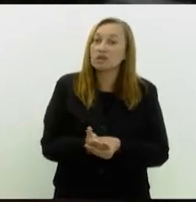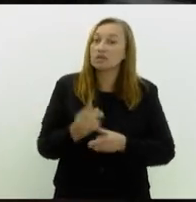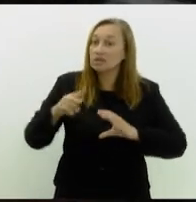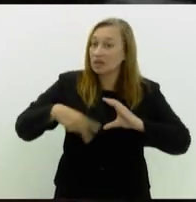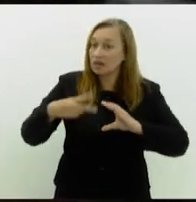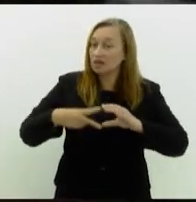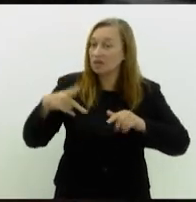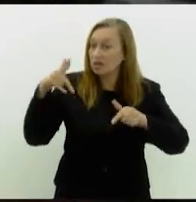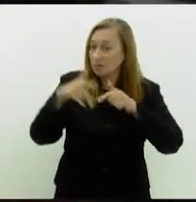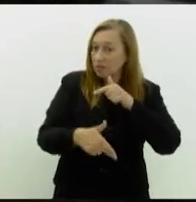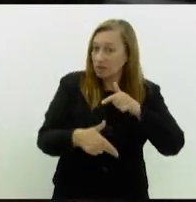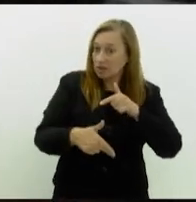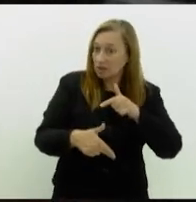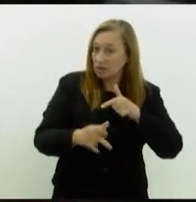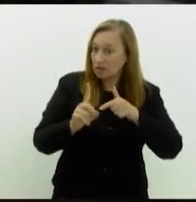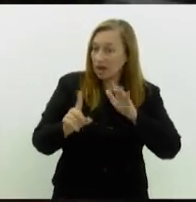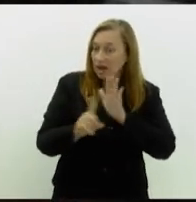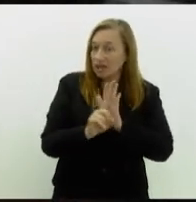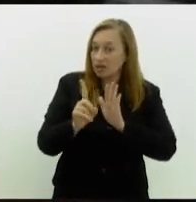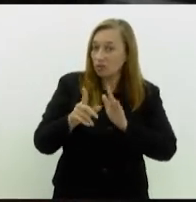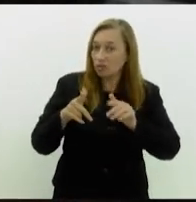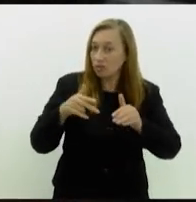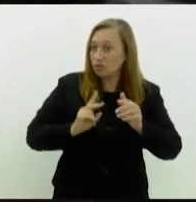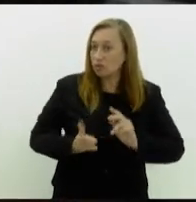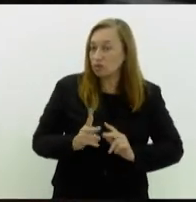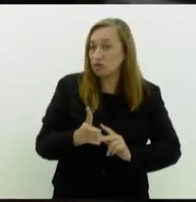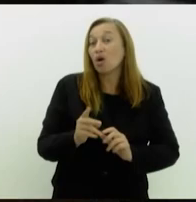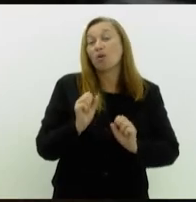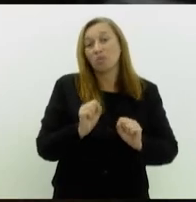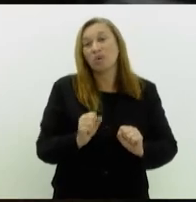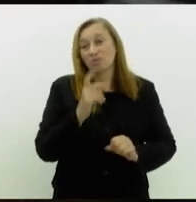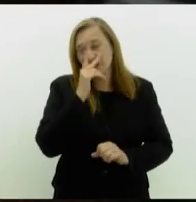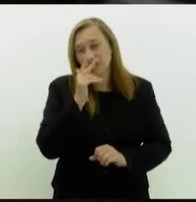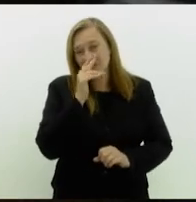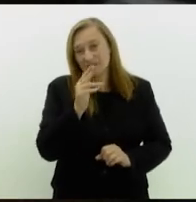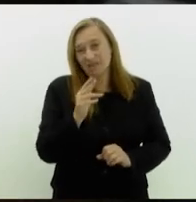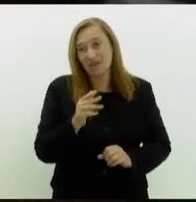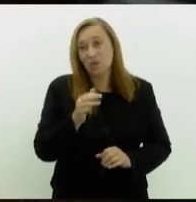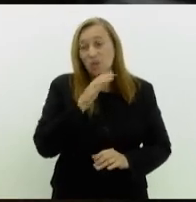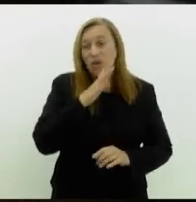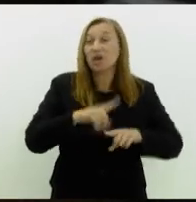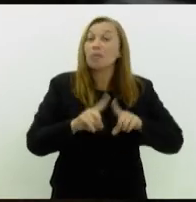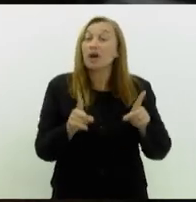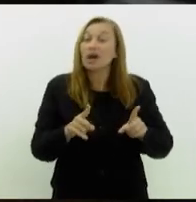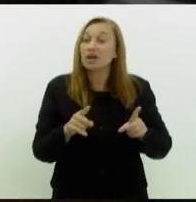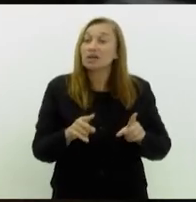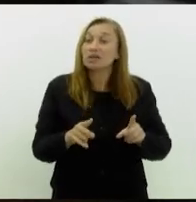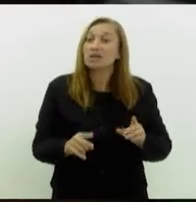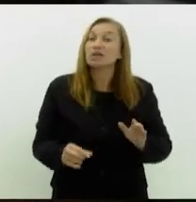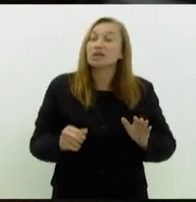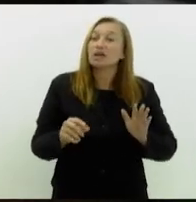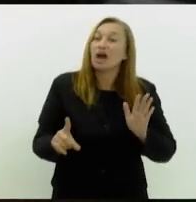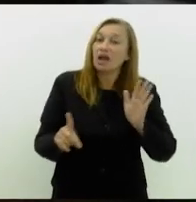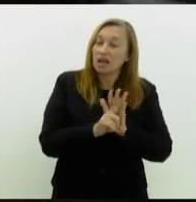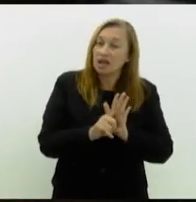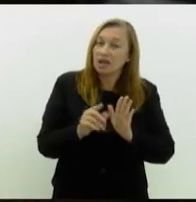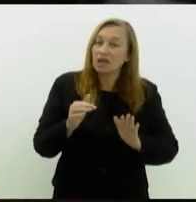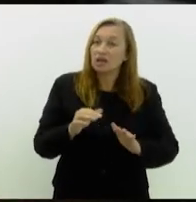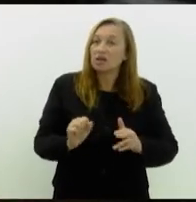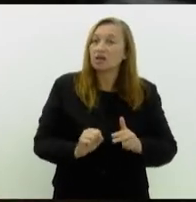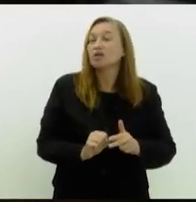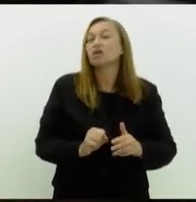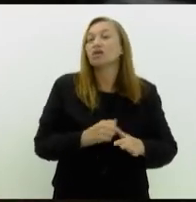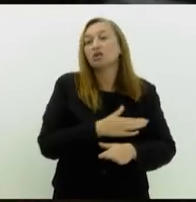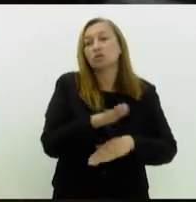fosse interrompido a lei não foi à frente pode parecer redundante mas a missão dessa lei é dizer que o poder público em todo o estado do Rio de